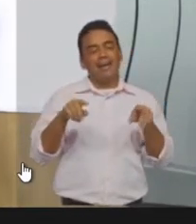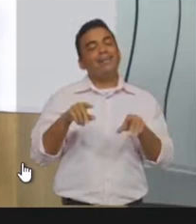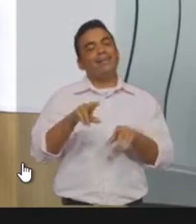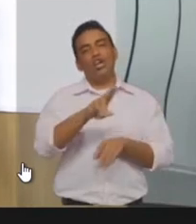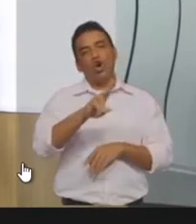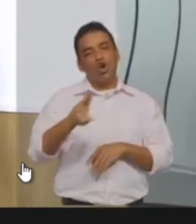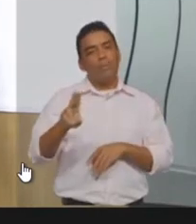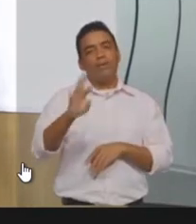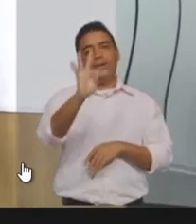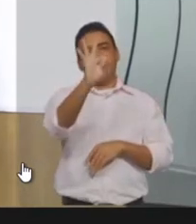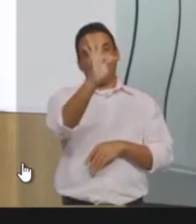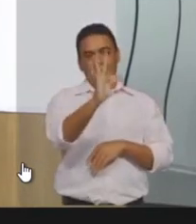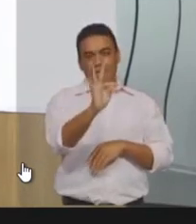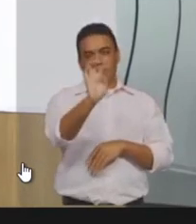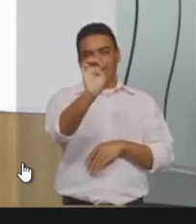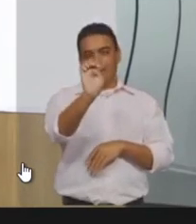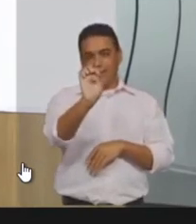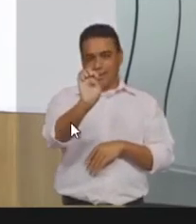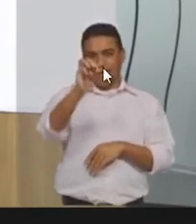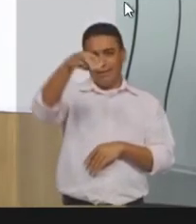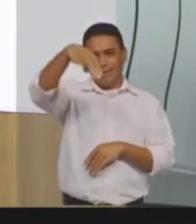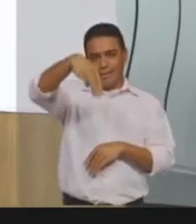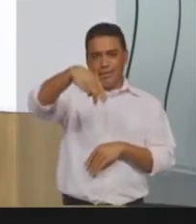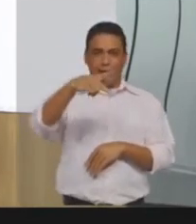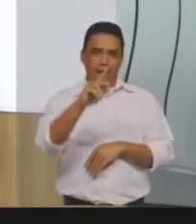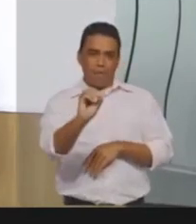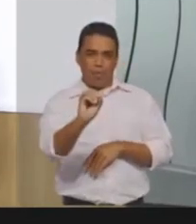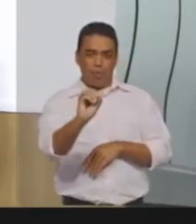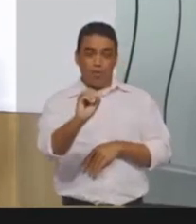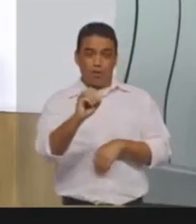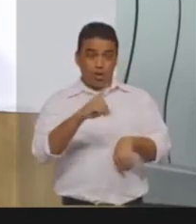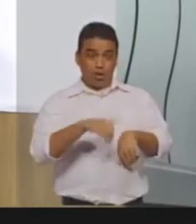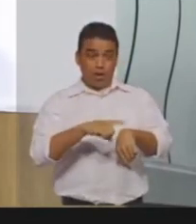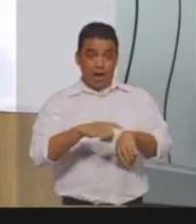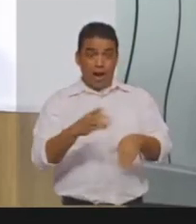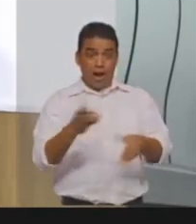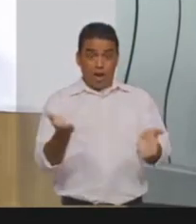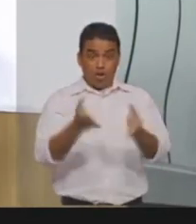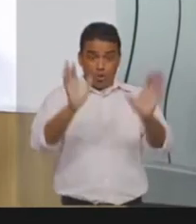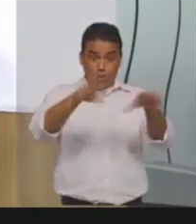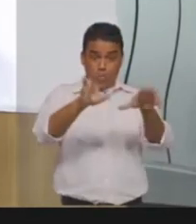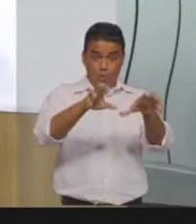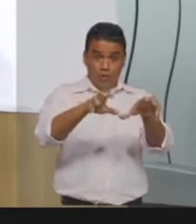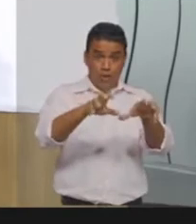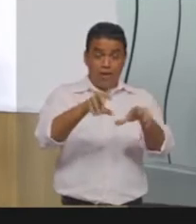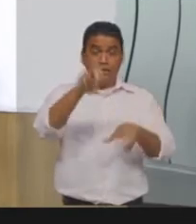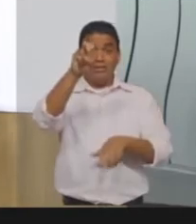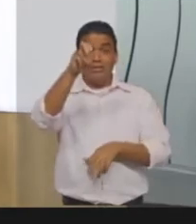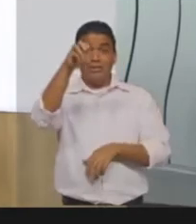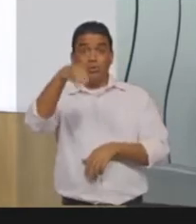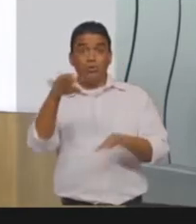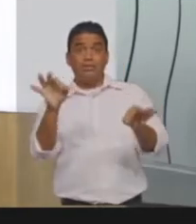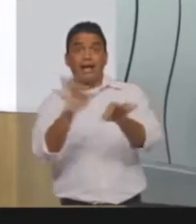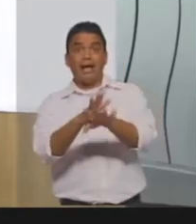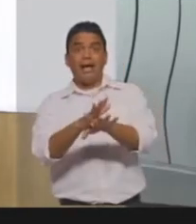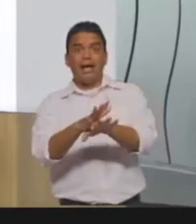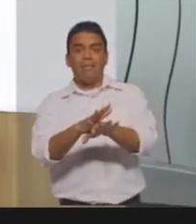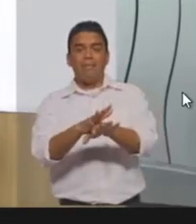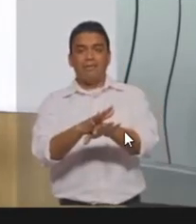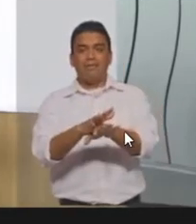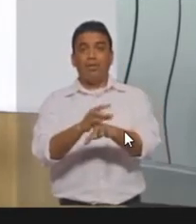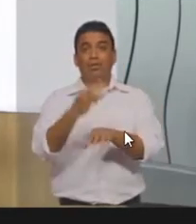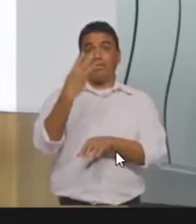chovendo agora, 5 minutos depois não está. Ou então, 3 horas depois começa uma ventania, dá